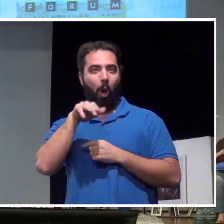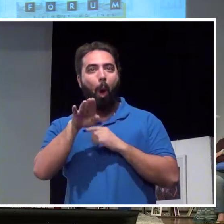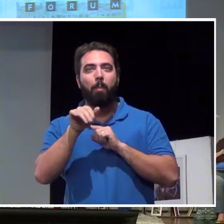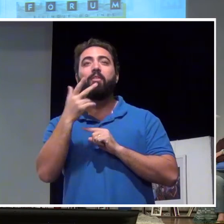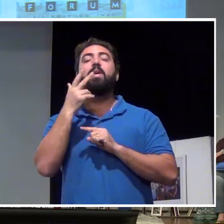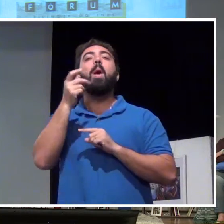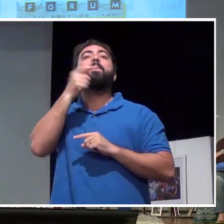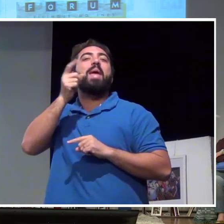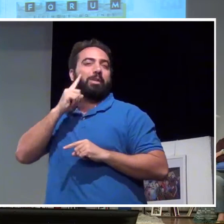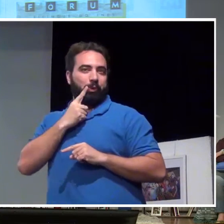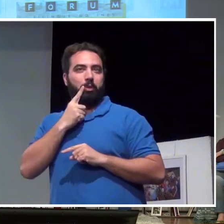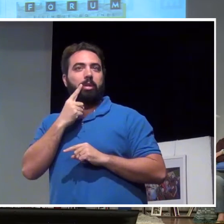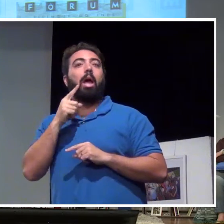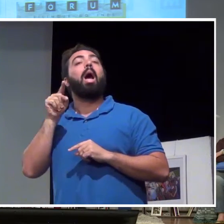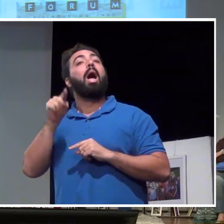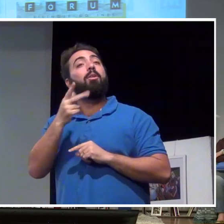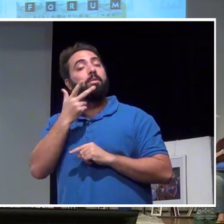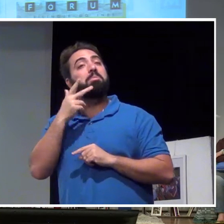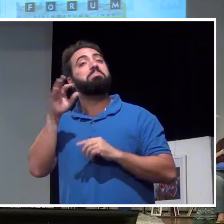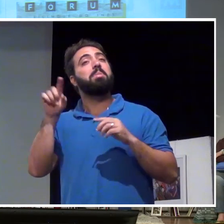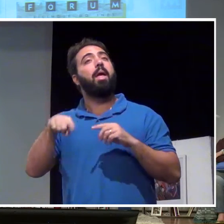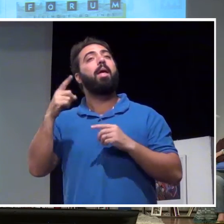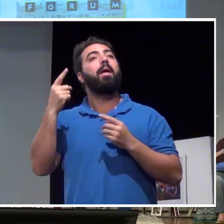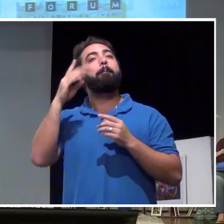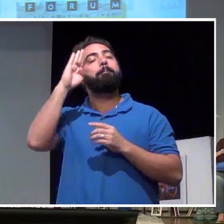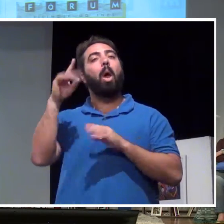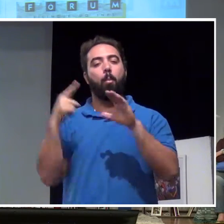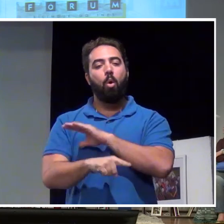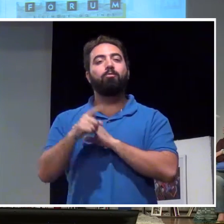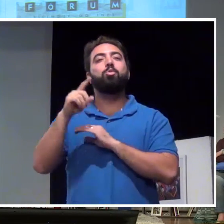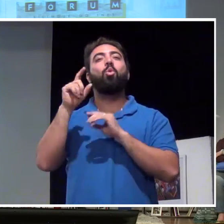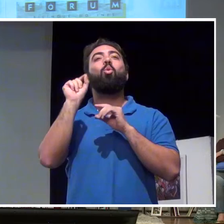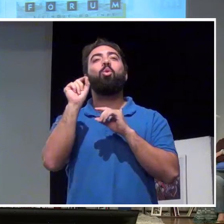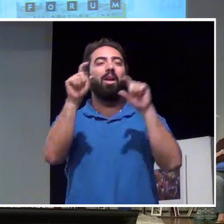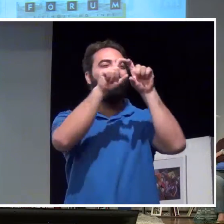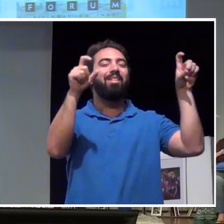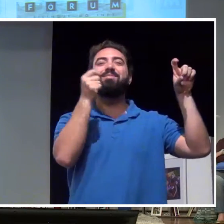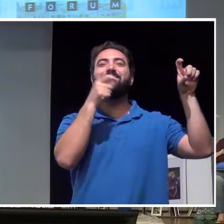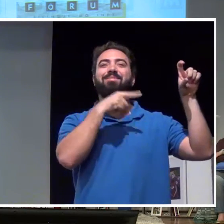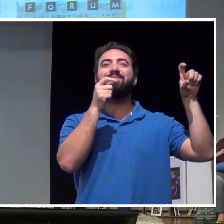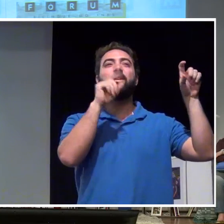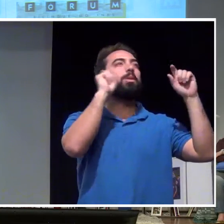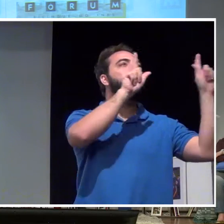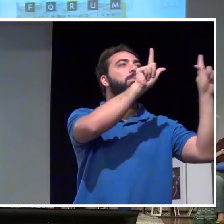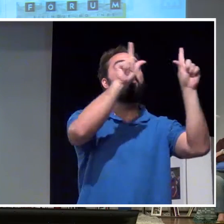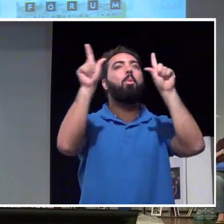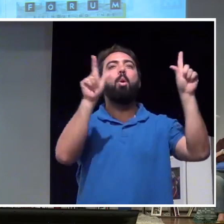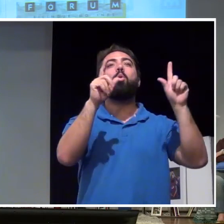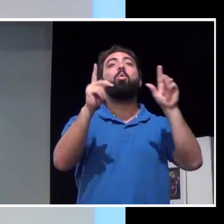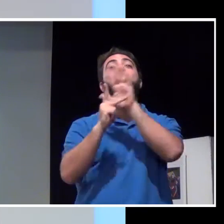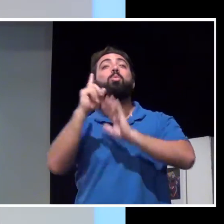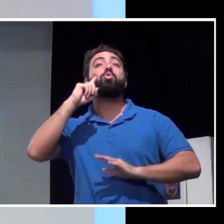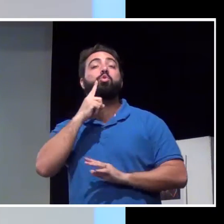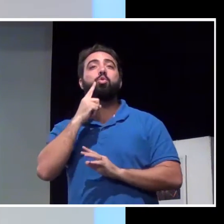se embasou profundamente em vários quadrinhos de humor, em várias telas artísticas de